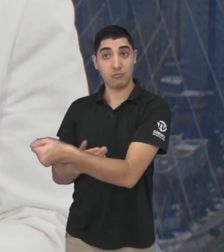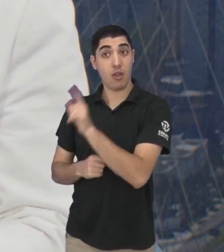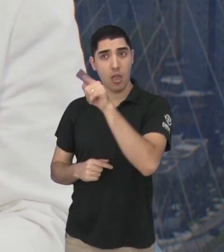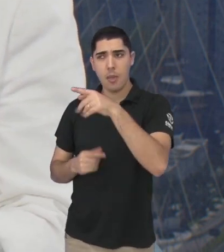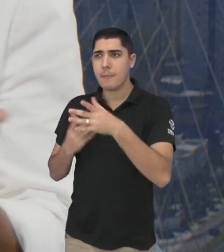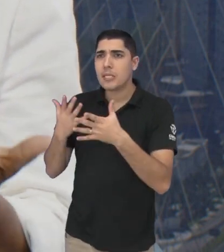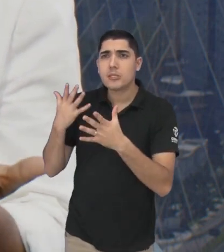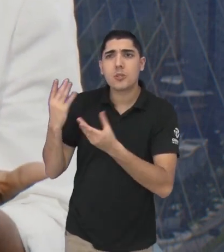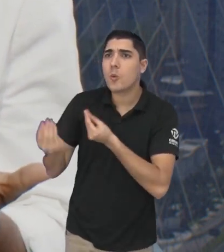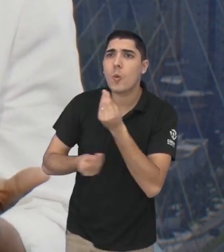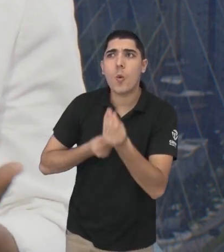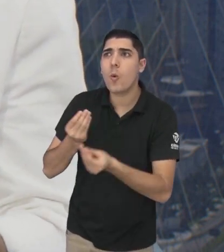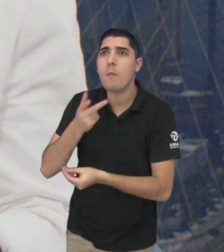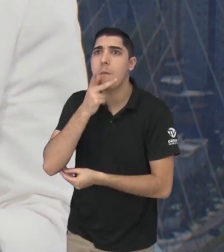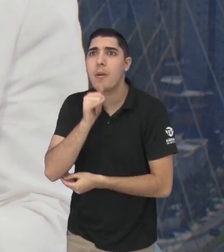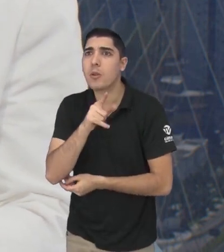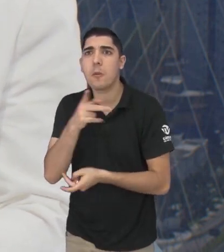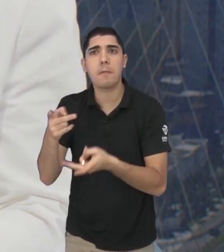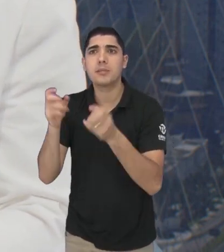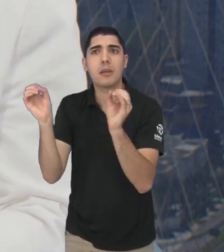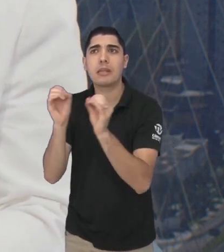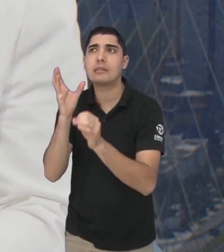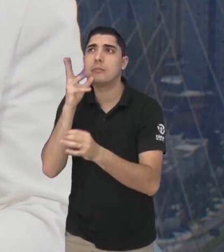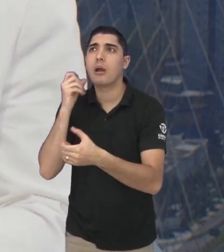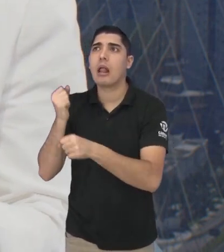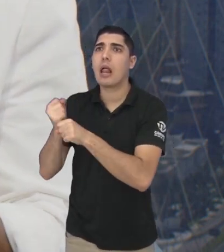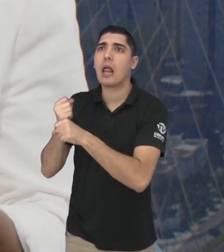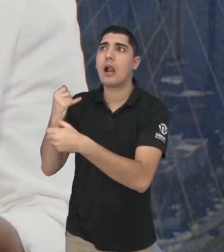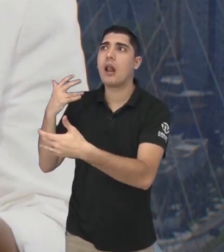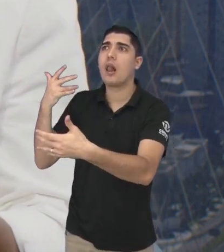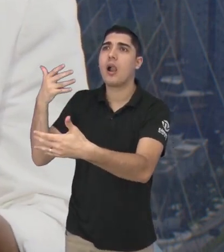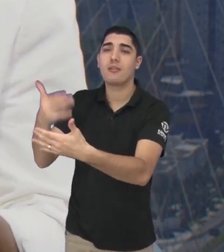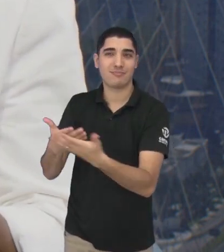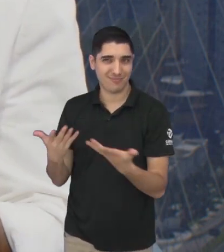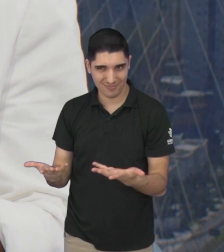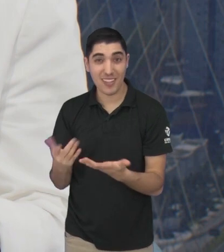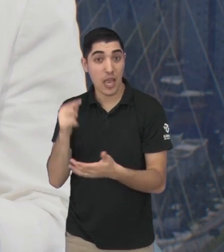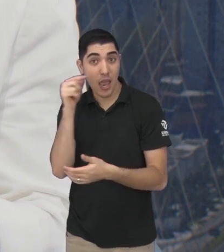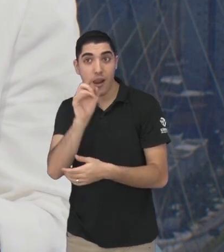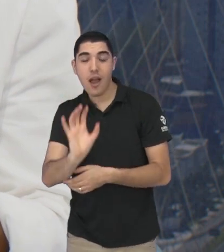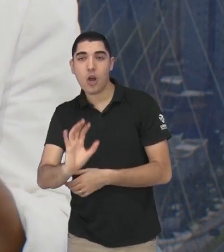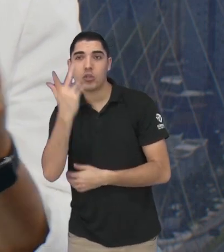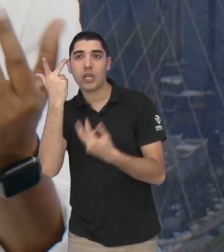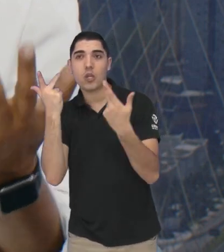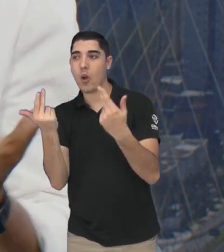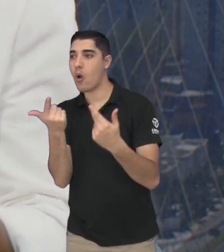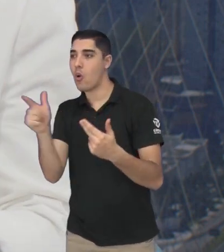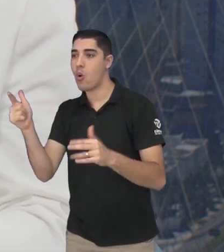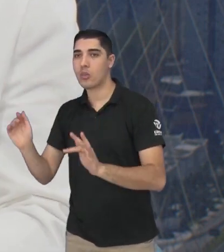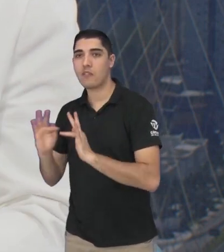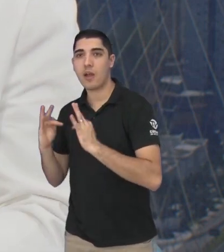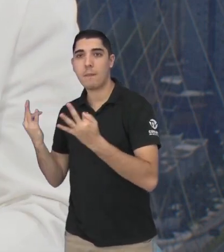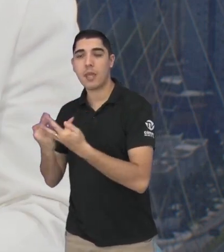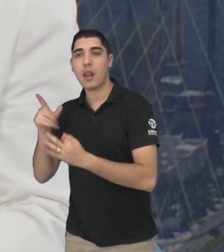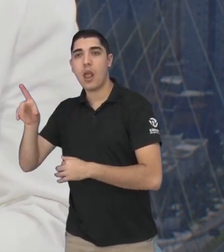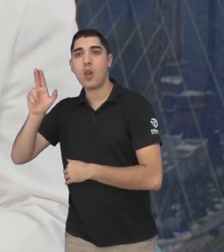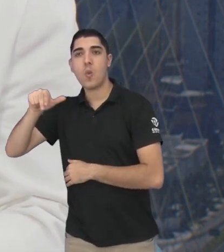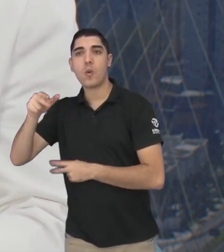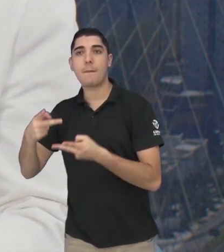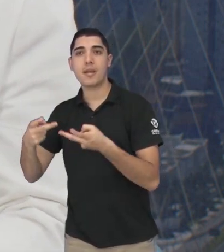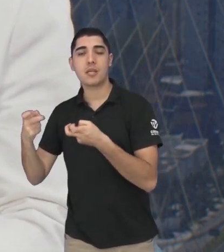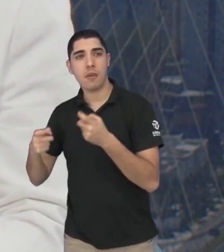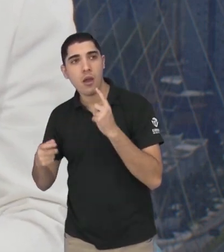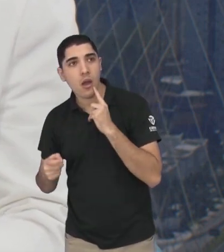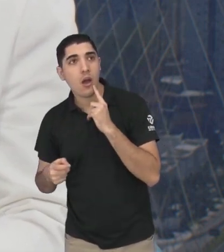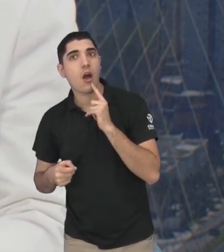isso? Aí ele vai falar assim, mas como? Então ali foi algo muito pontual no sentido das famílias que estavam ali entendendo, nossa,